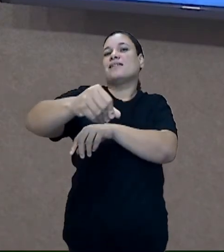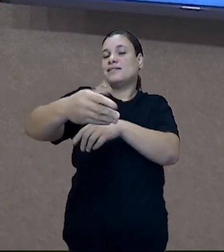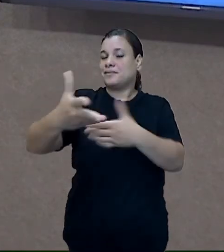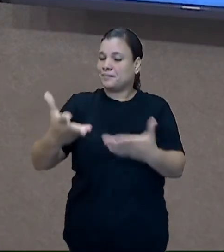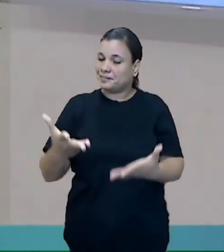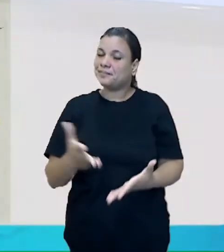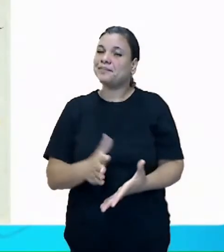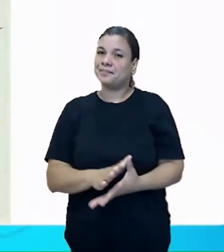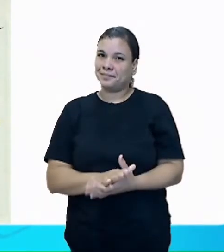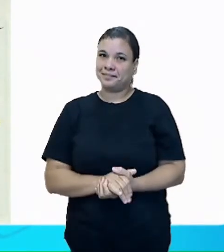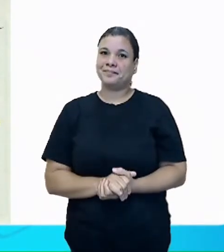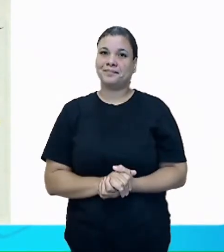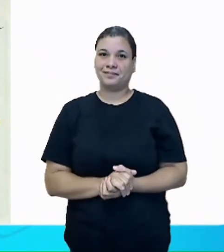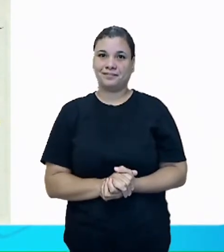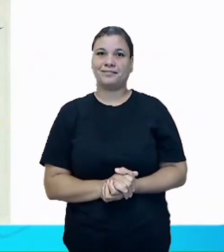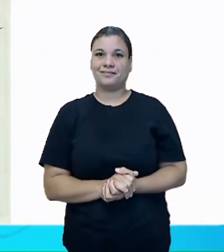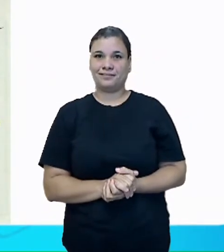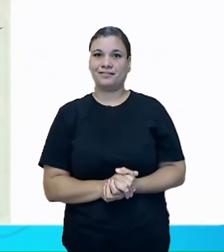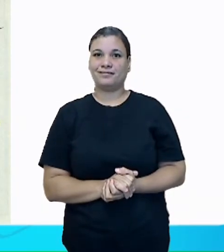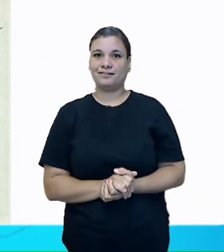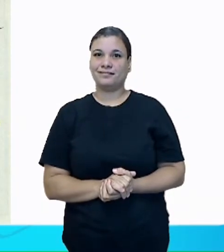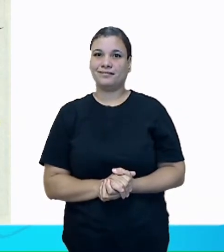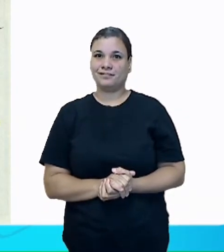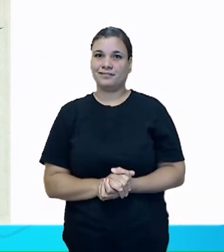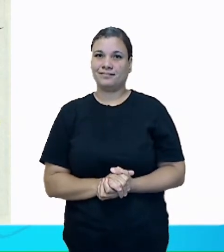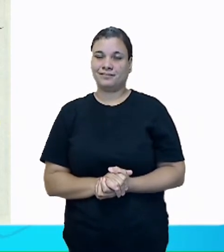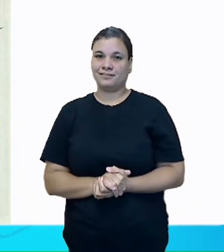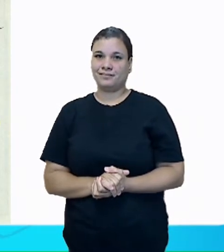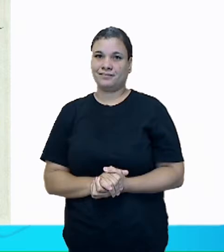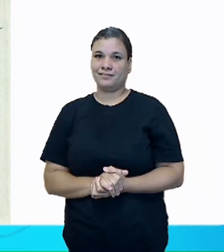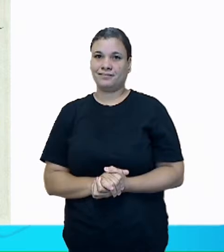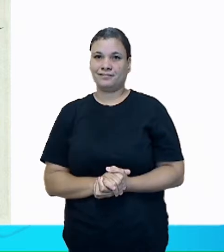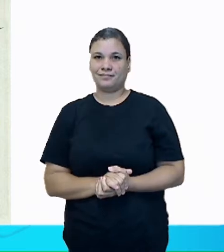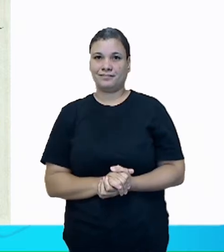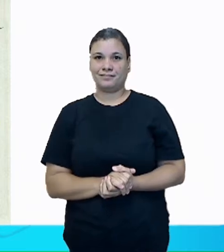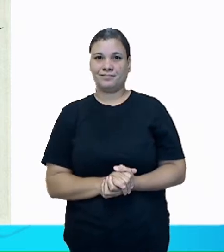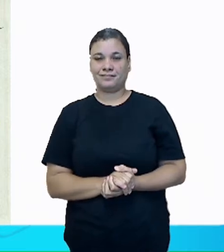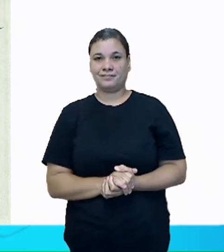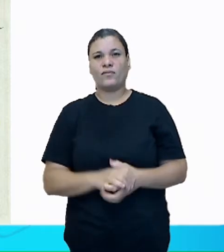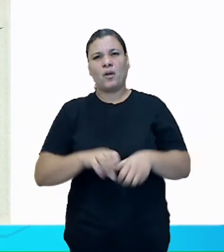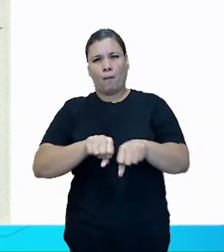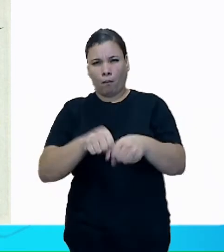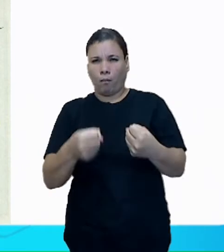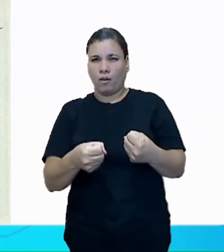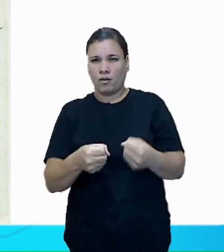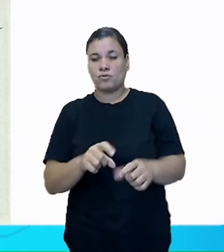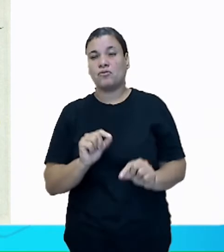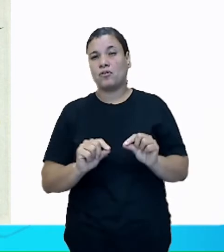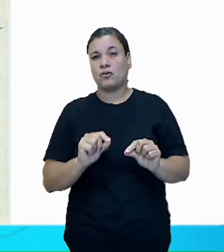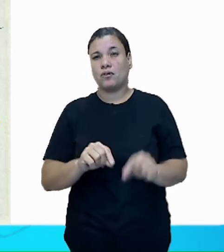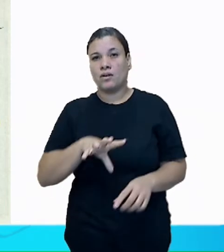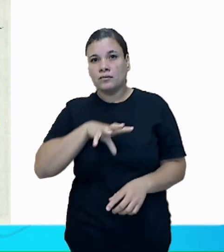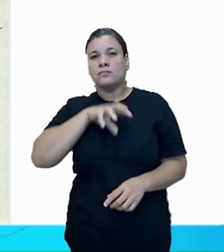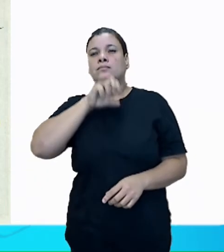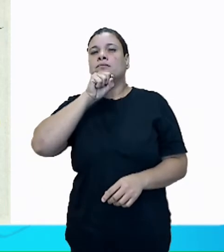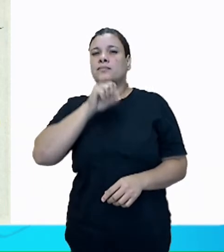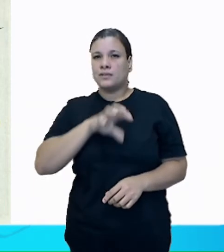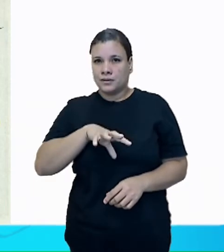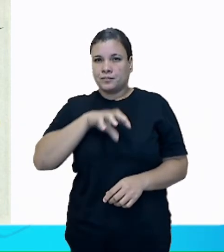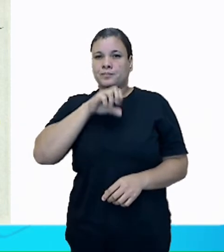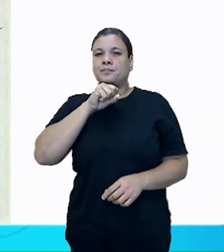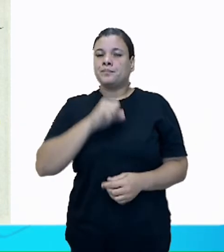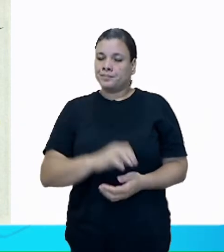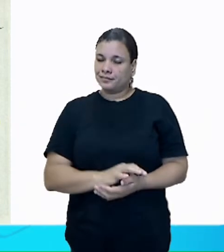estar causando sérios danos ao seu processo respiratório, né? Então, nós vamos ter aí, ó, nós